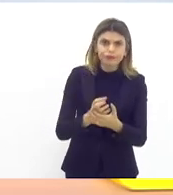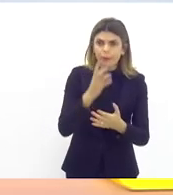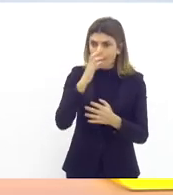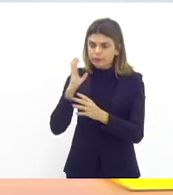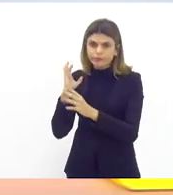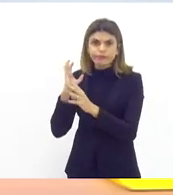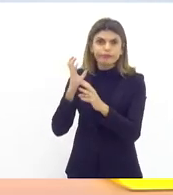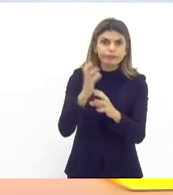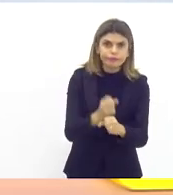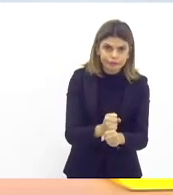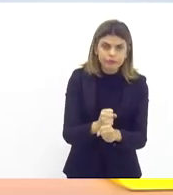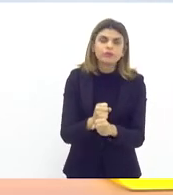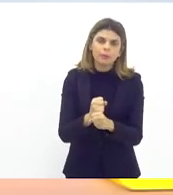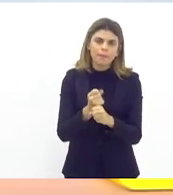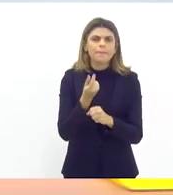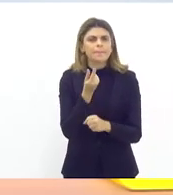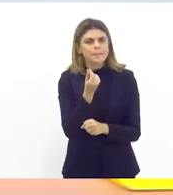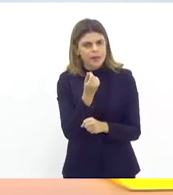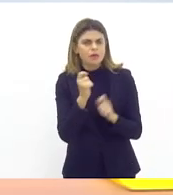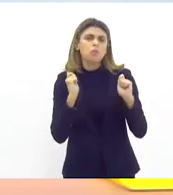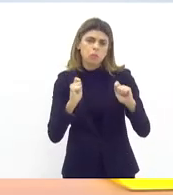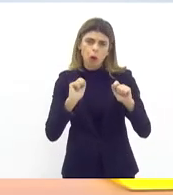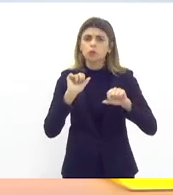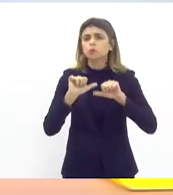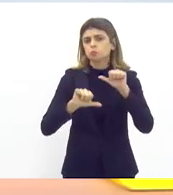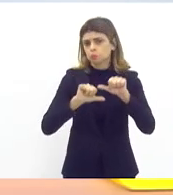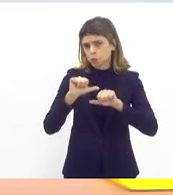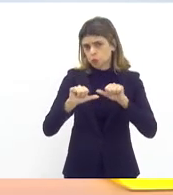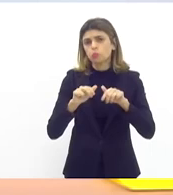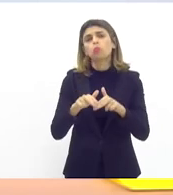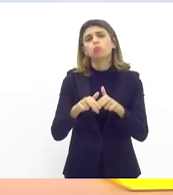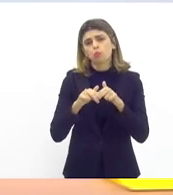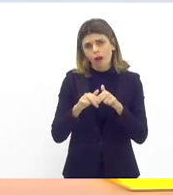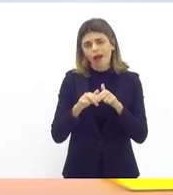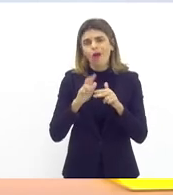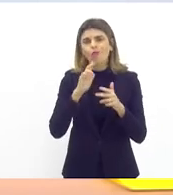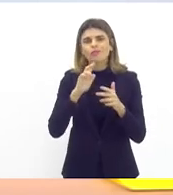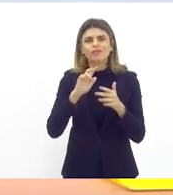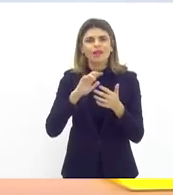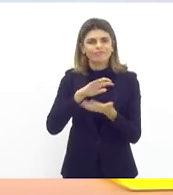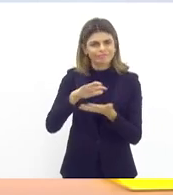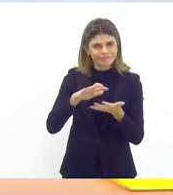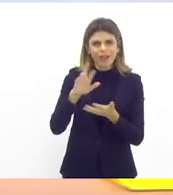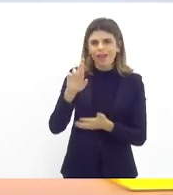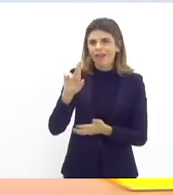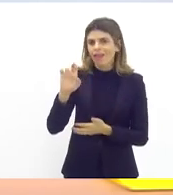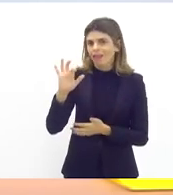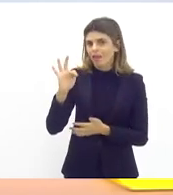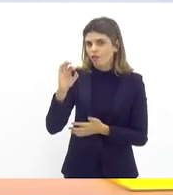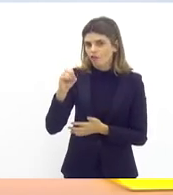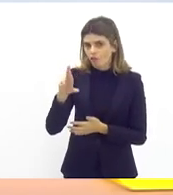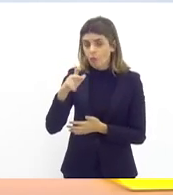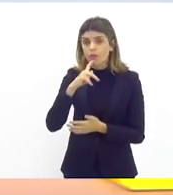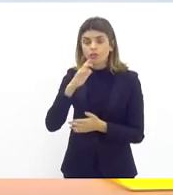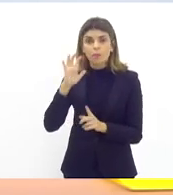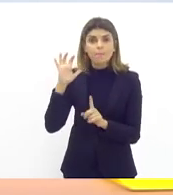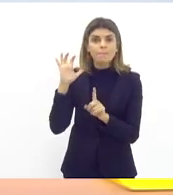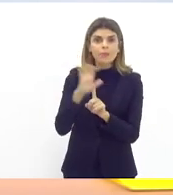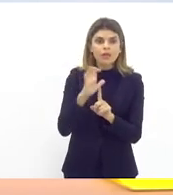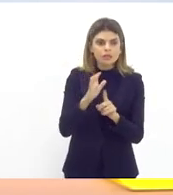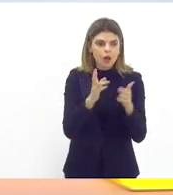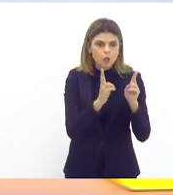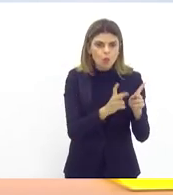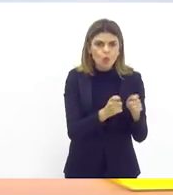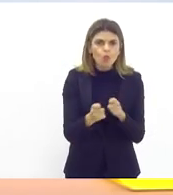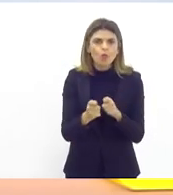além do efeito de preços relativos, que pode mudar bastante por conta da reforma, você teria uma pressão muito grande para manter